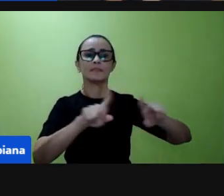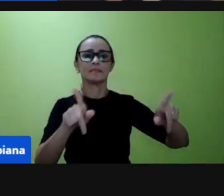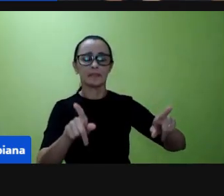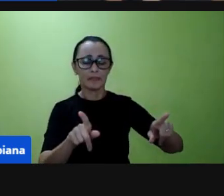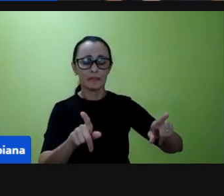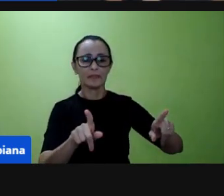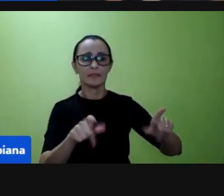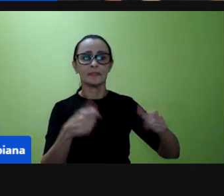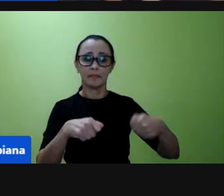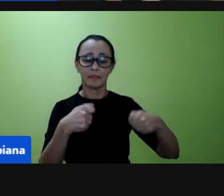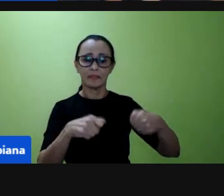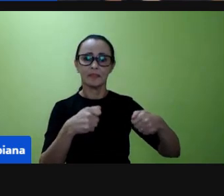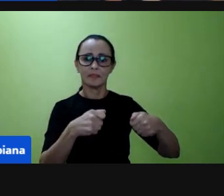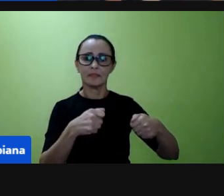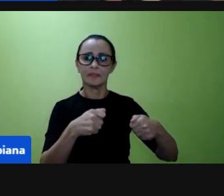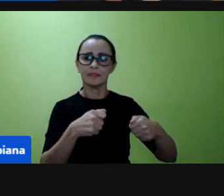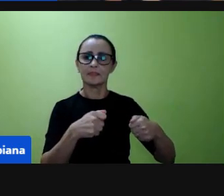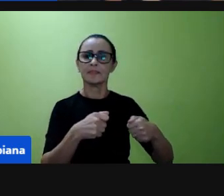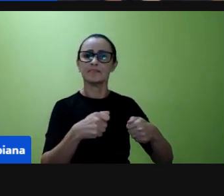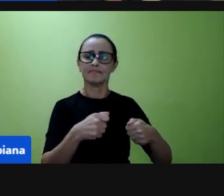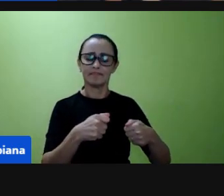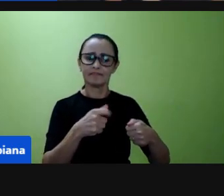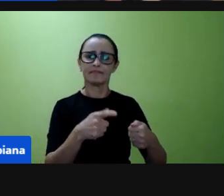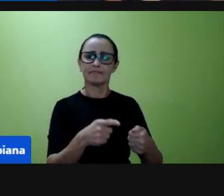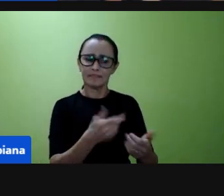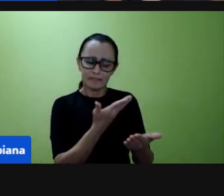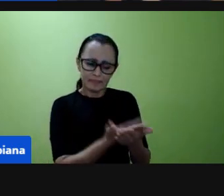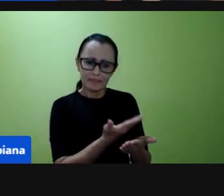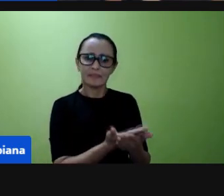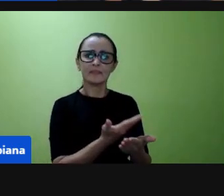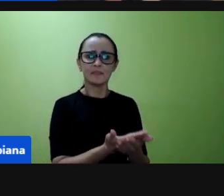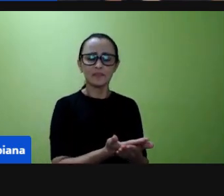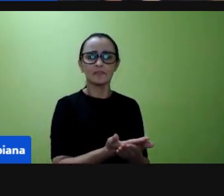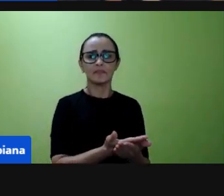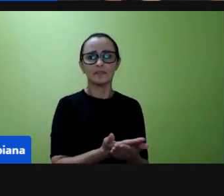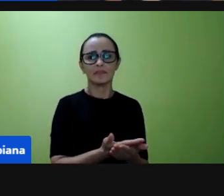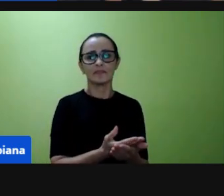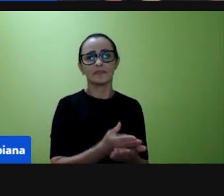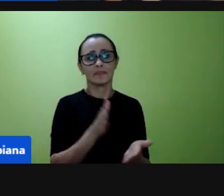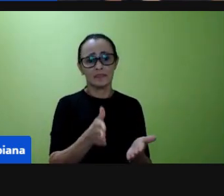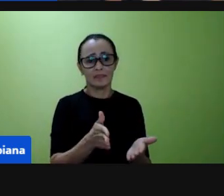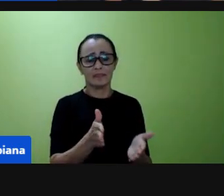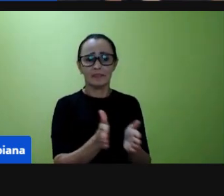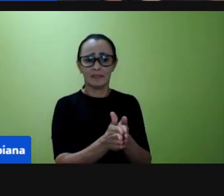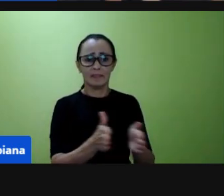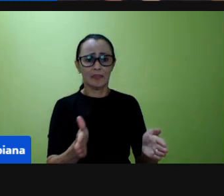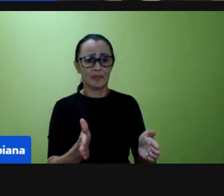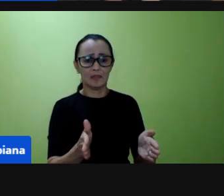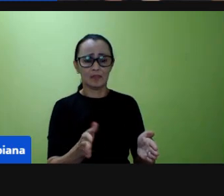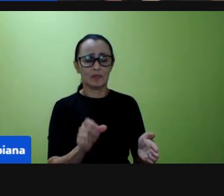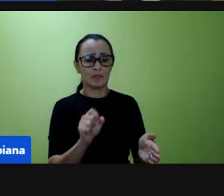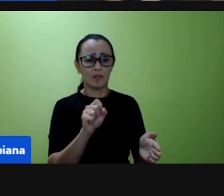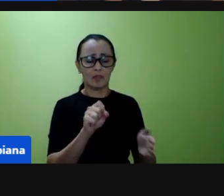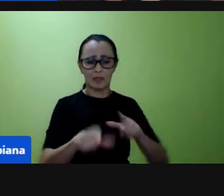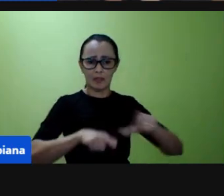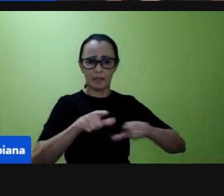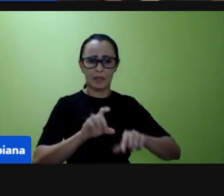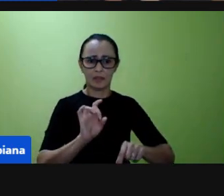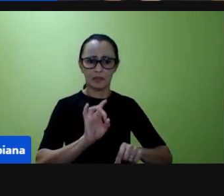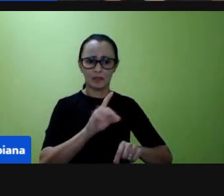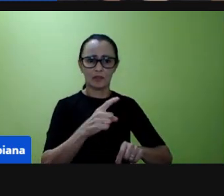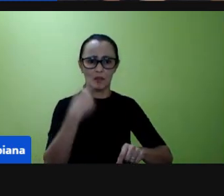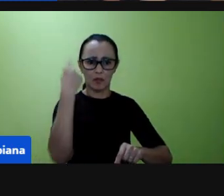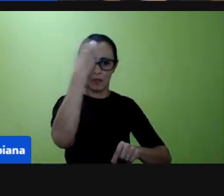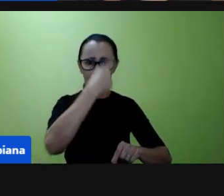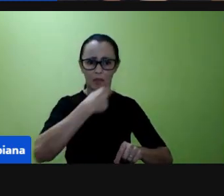sua sala de aula. Esse período remoto, nós não trabalhamos só 4 horas à tarde, por exemplo, no caso da rede municipal